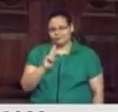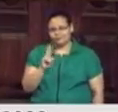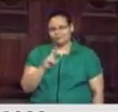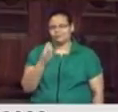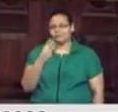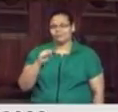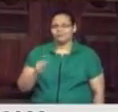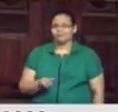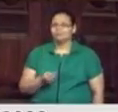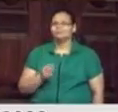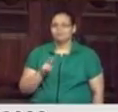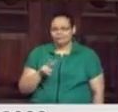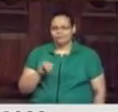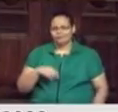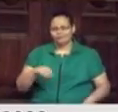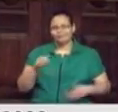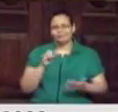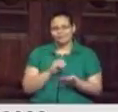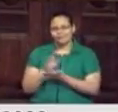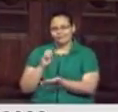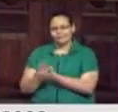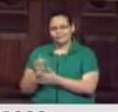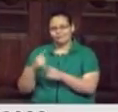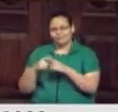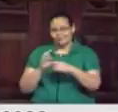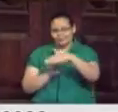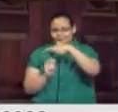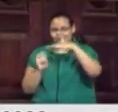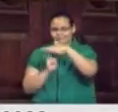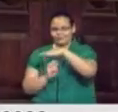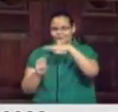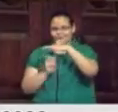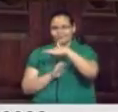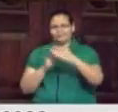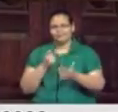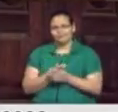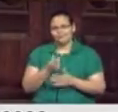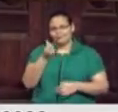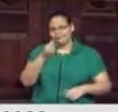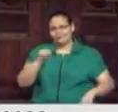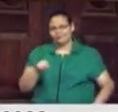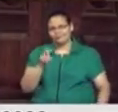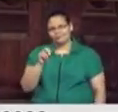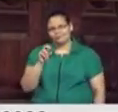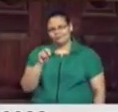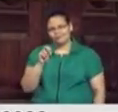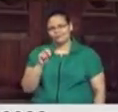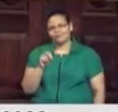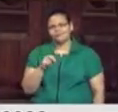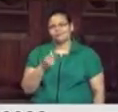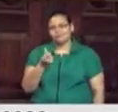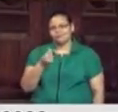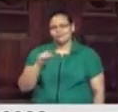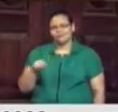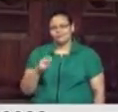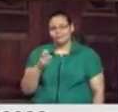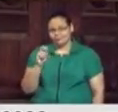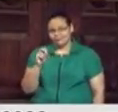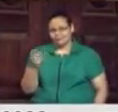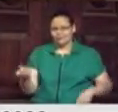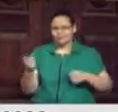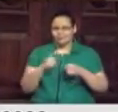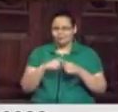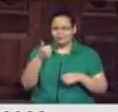3 mil, vai gerar desemprego, porque o empregador, ele pagava R$ 6,50 para ir, R$ 6,50 para voltar, R$